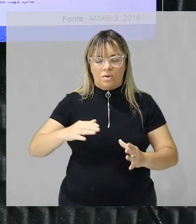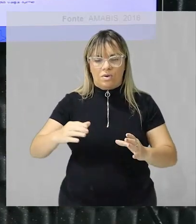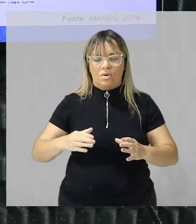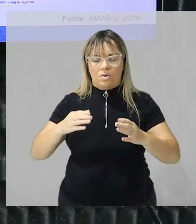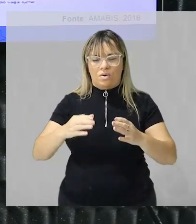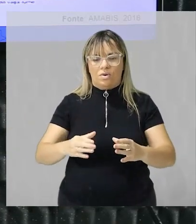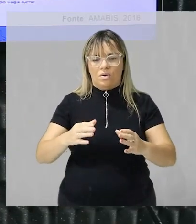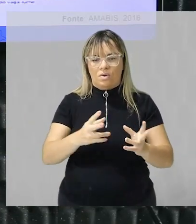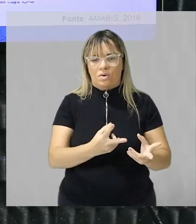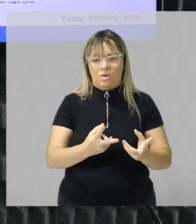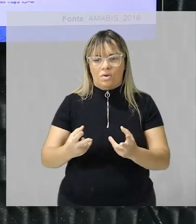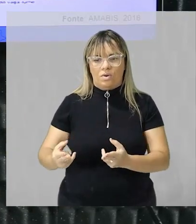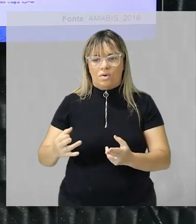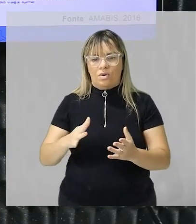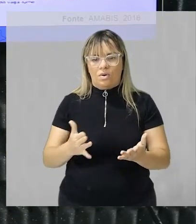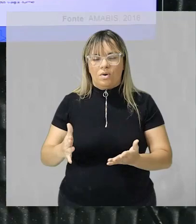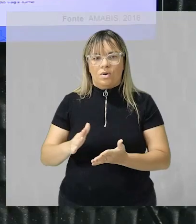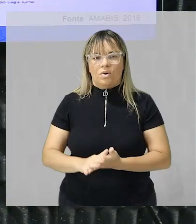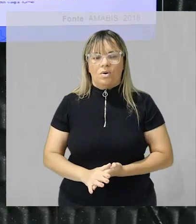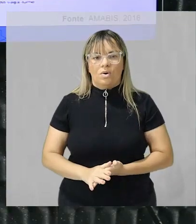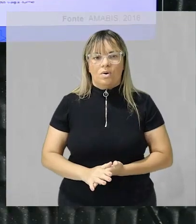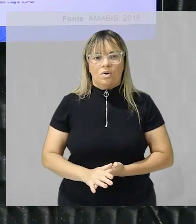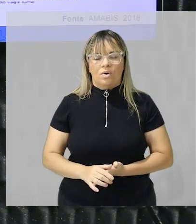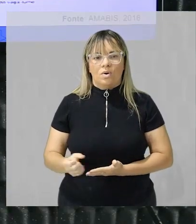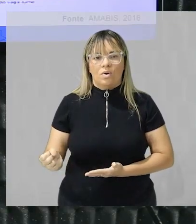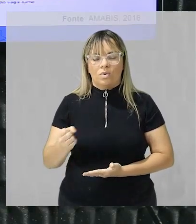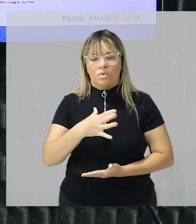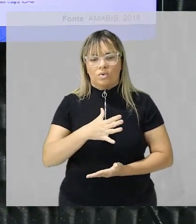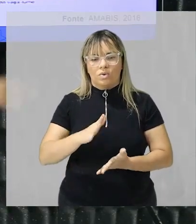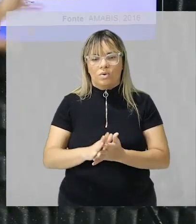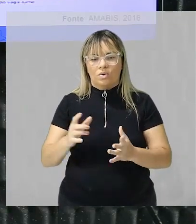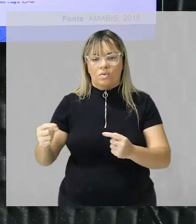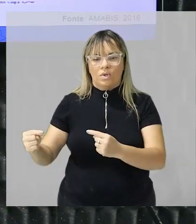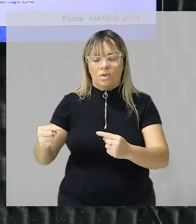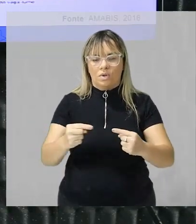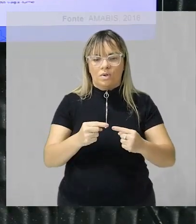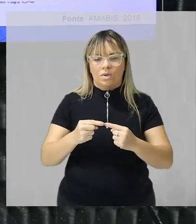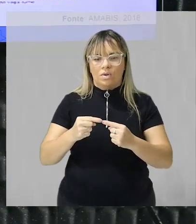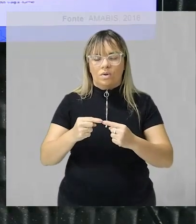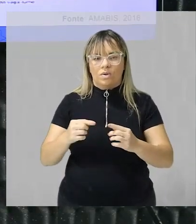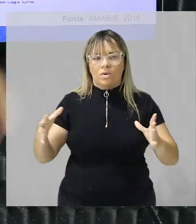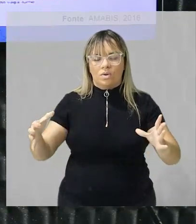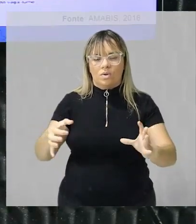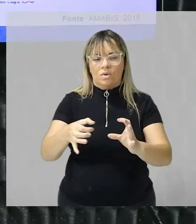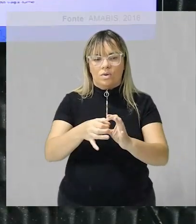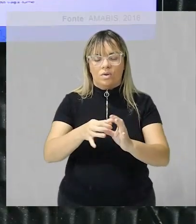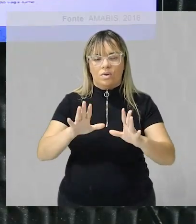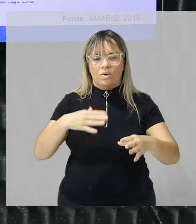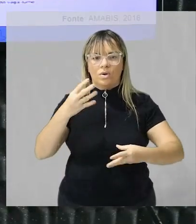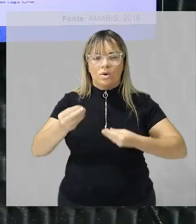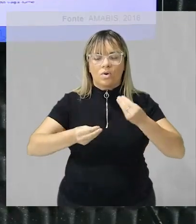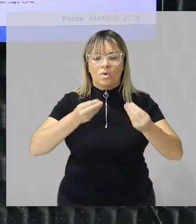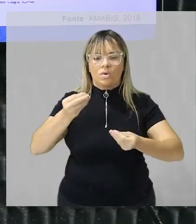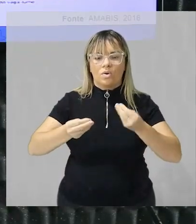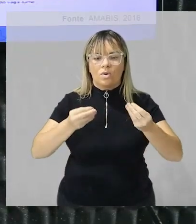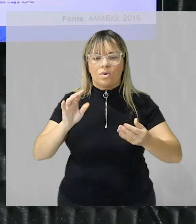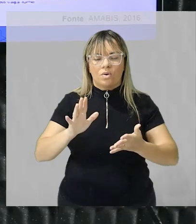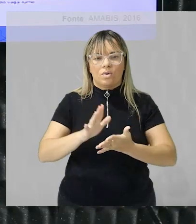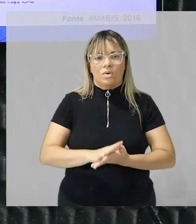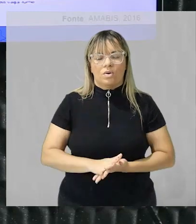produção de DNA recombinante, né? O plasmídio mais o DNA do vagalume, eles se juntaram. Mas como foi que eles se juntaram?